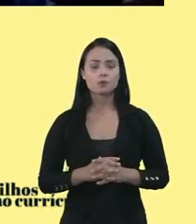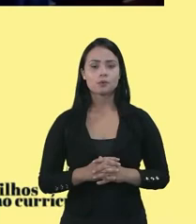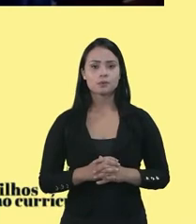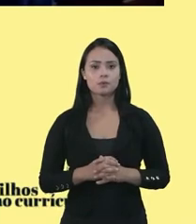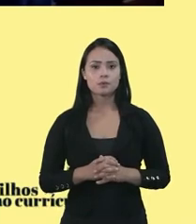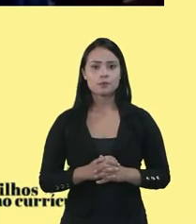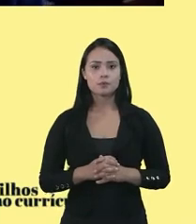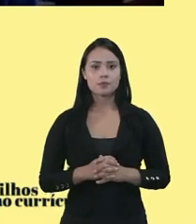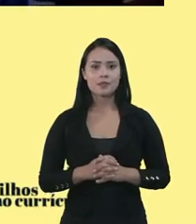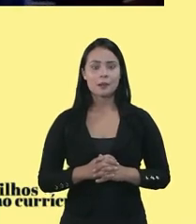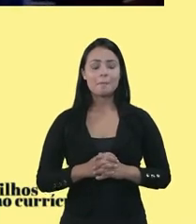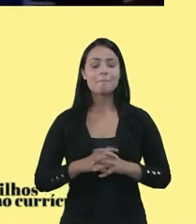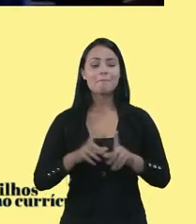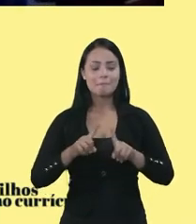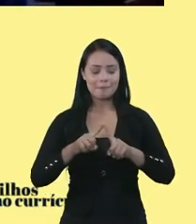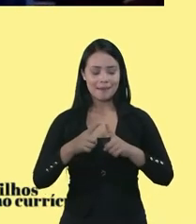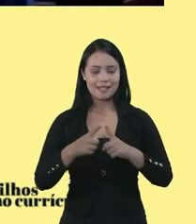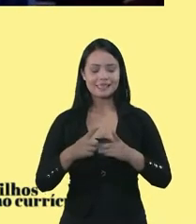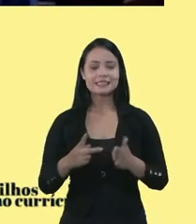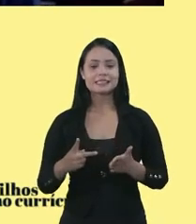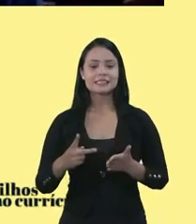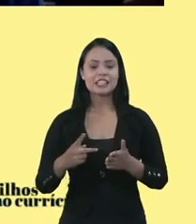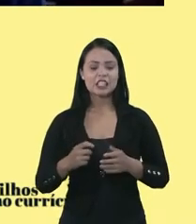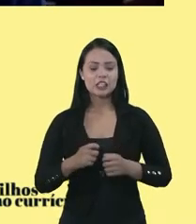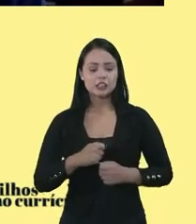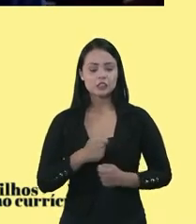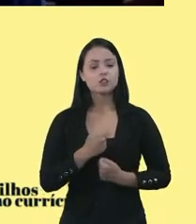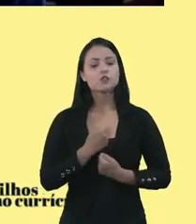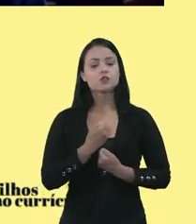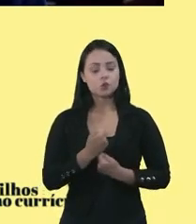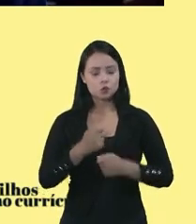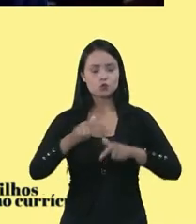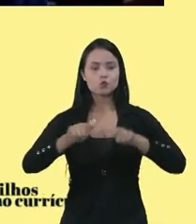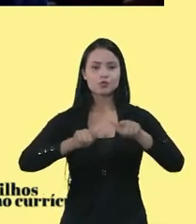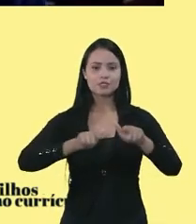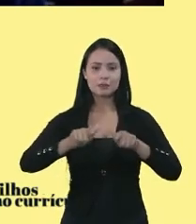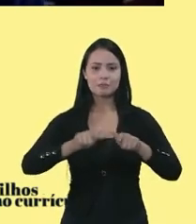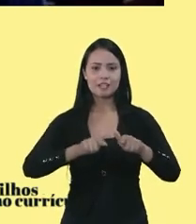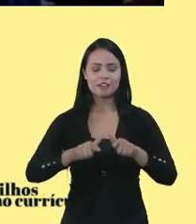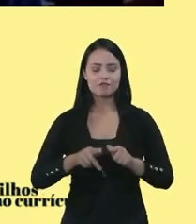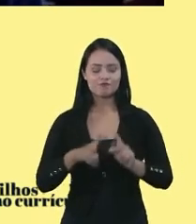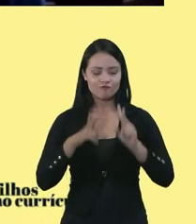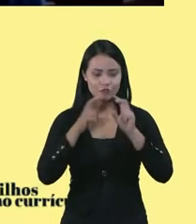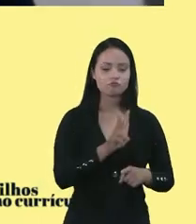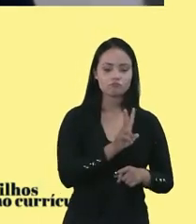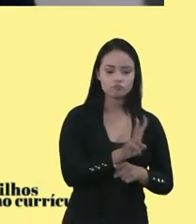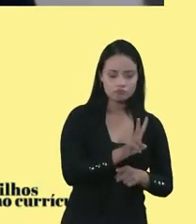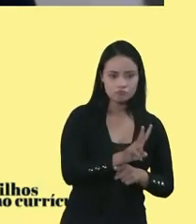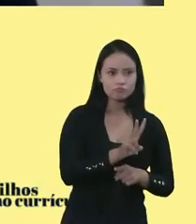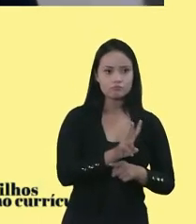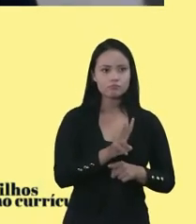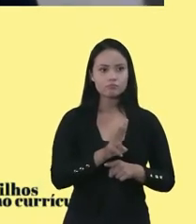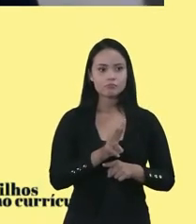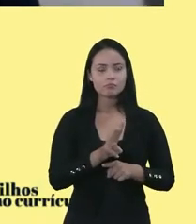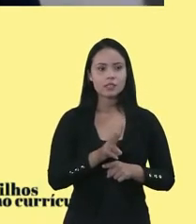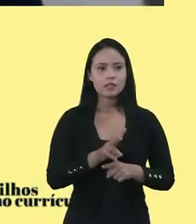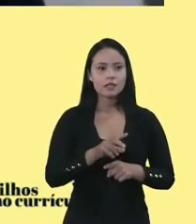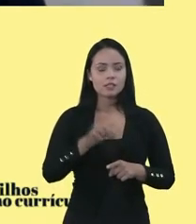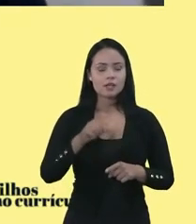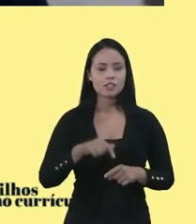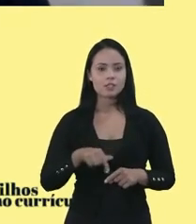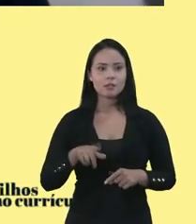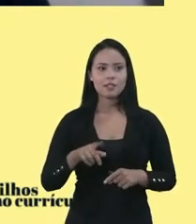mas fruto de um trabalho árduo, obstinado e perseverante. O evento também